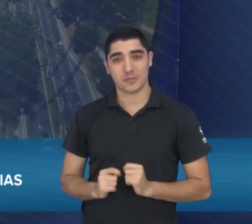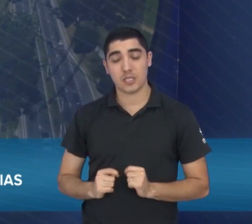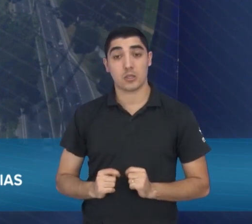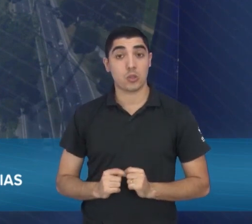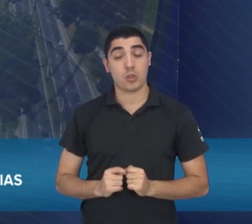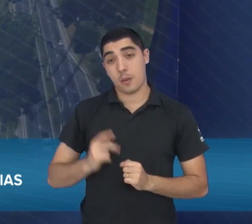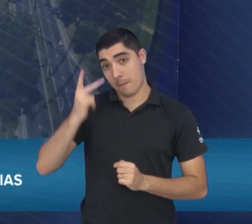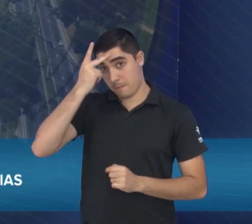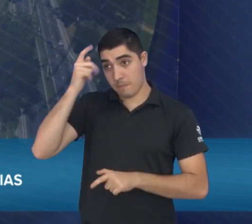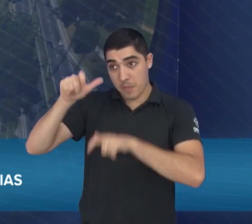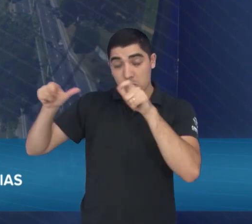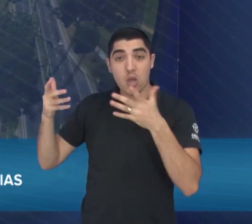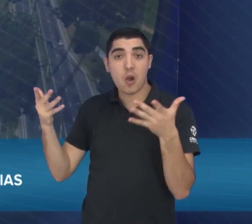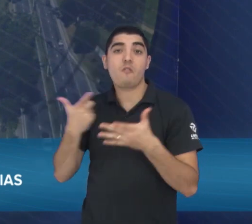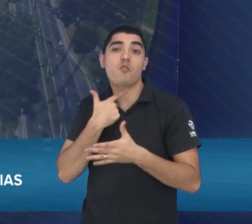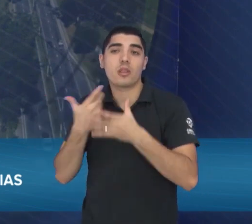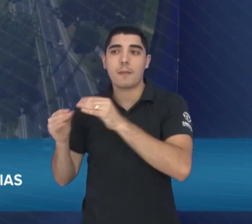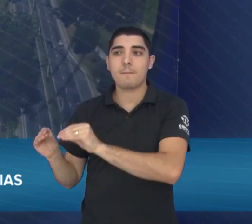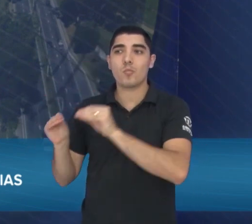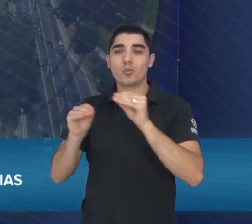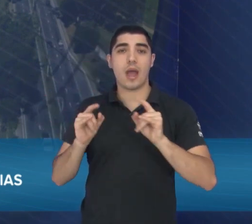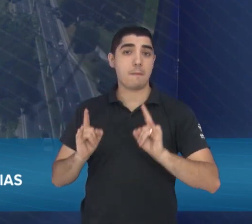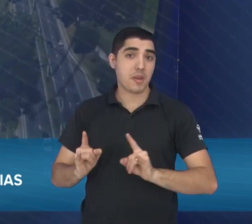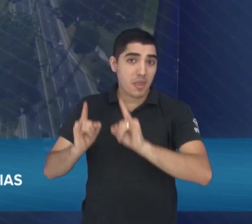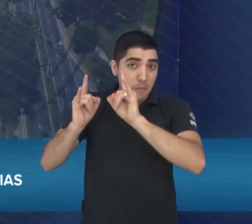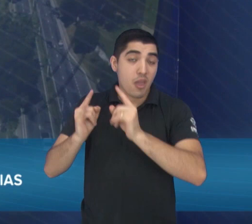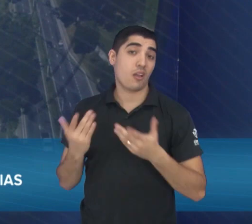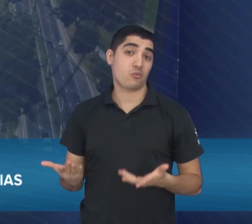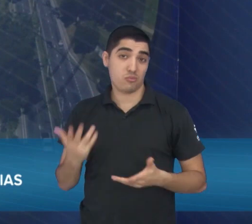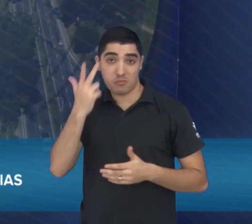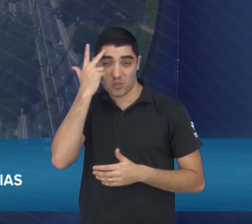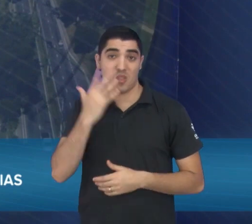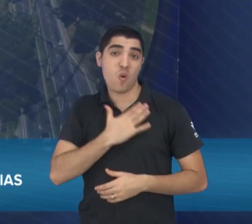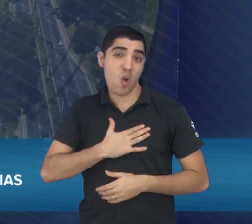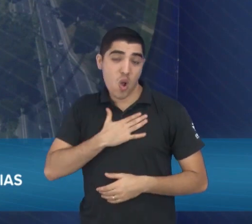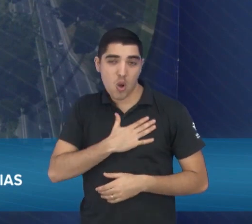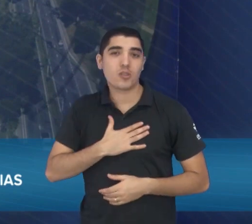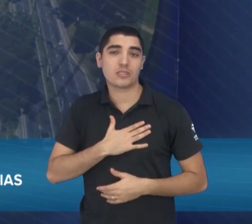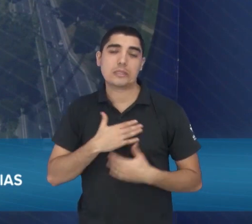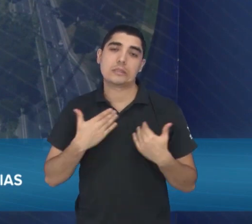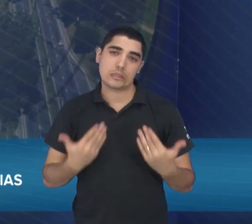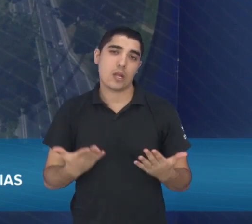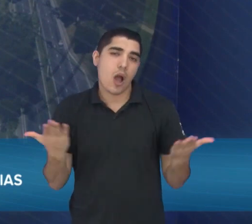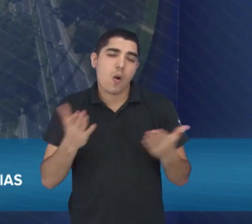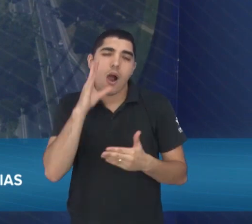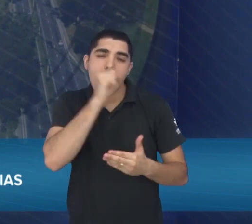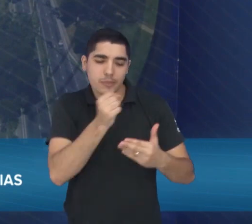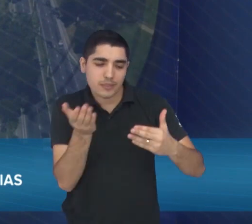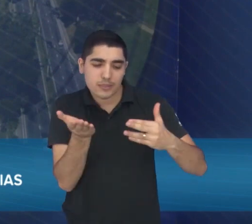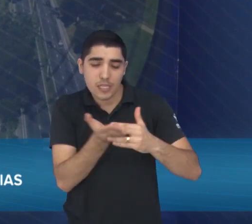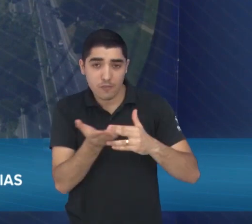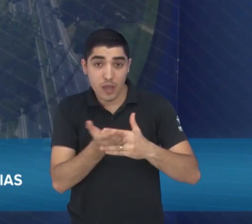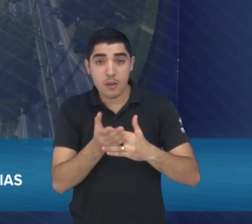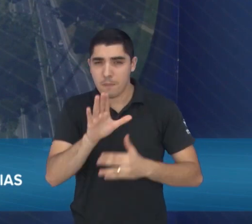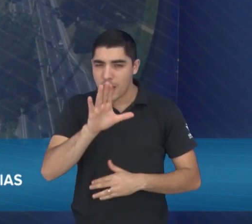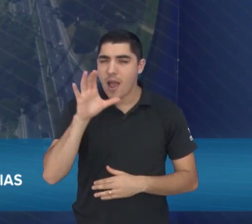optando por morar em condomínio, seja por segurança e uma série de outros motivos. Então, a gente vai para um rápido break, mas é bem rapidinho